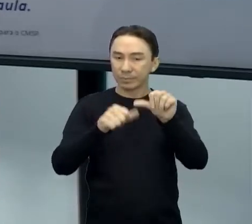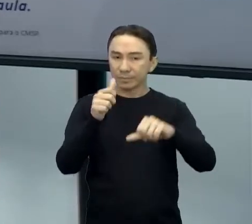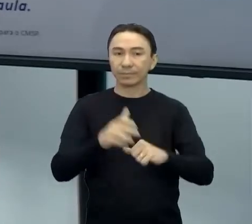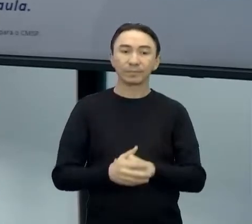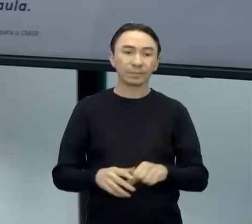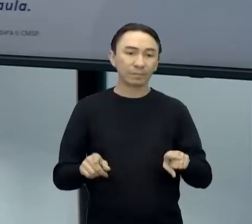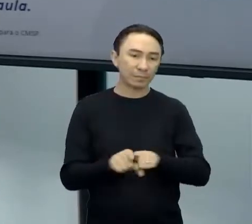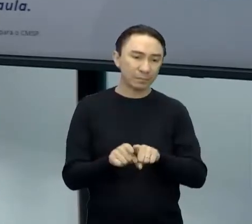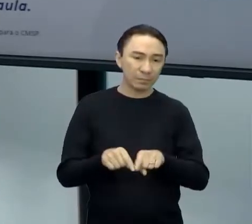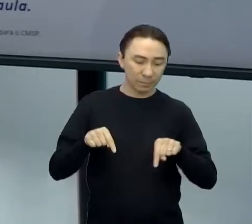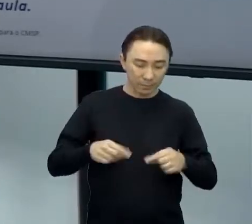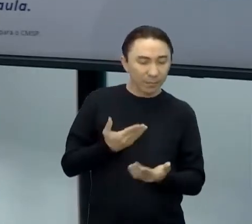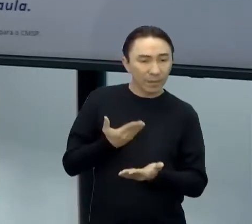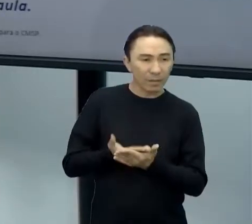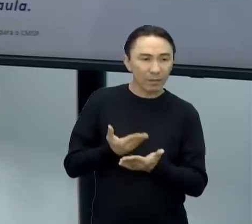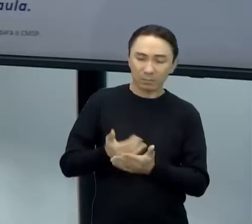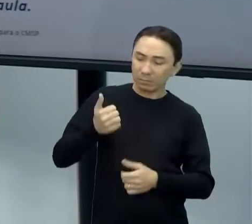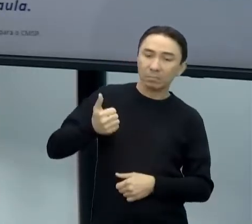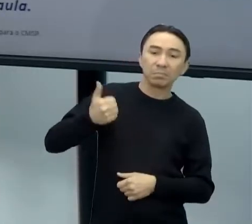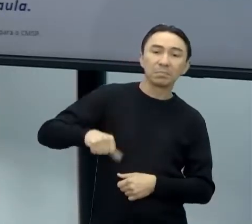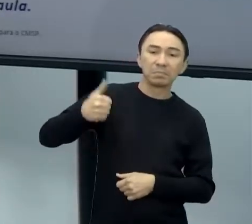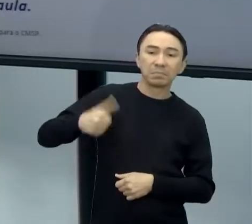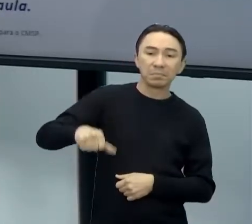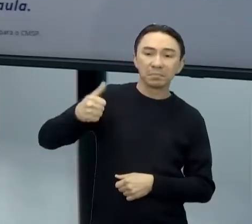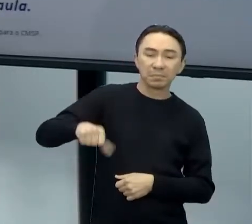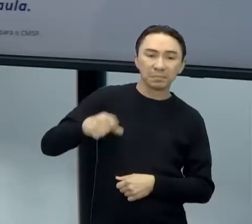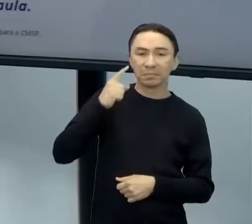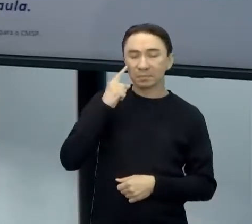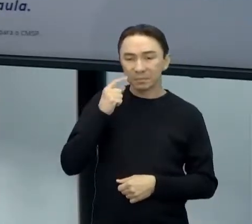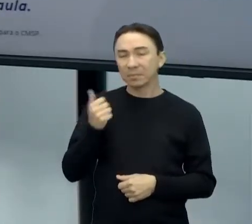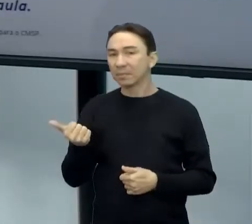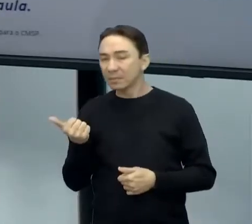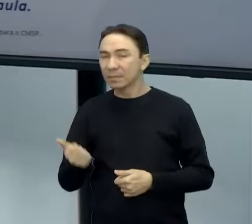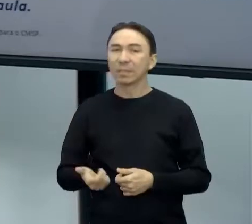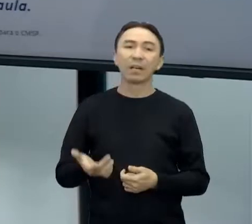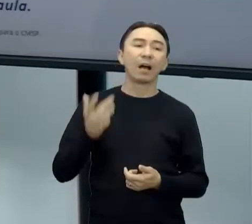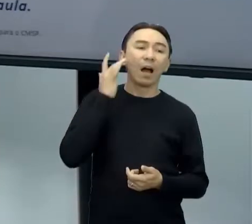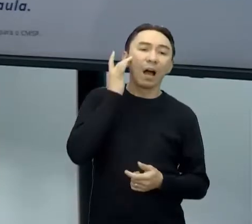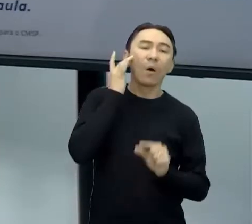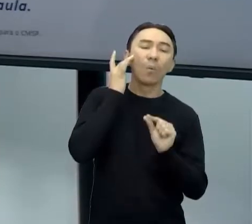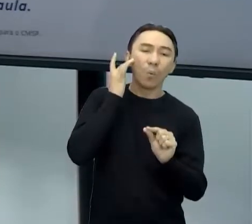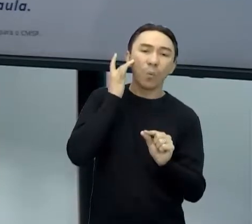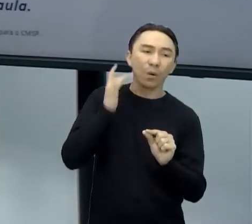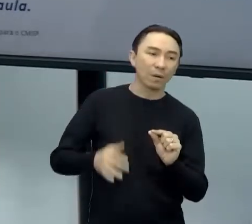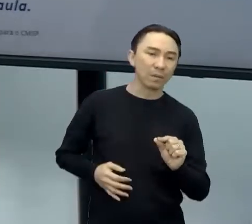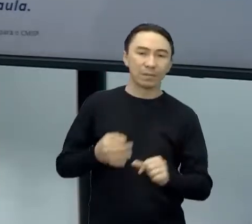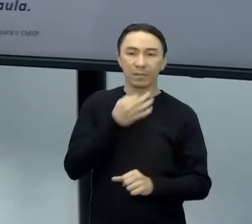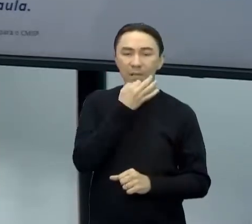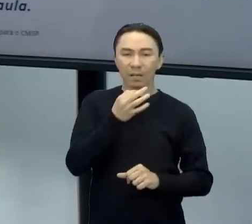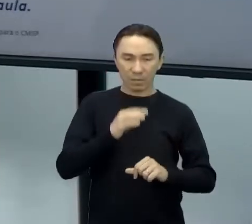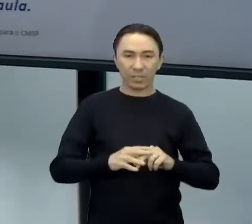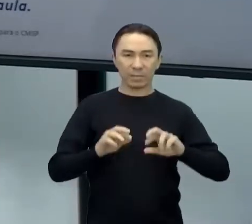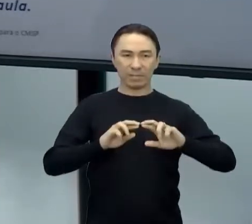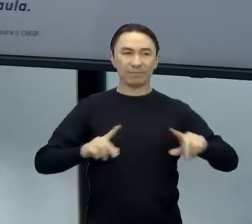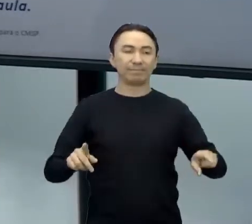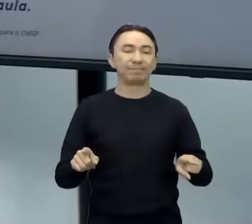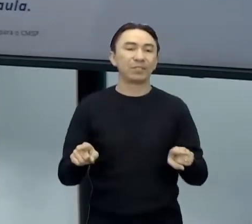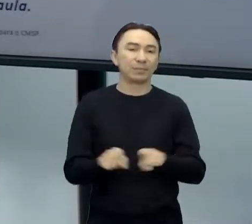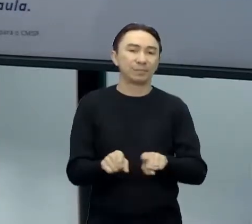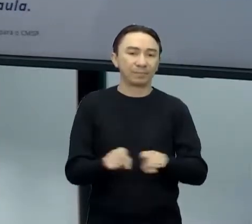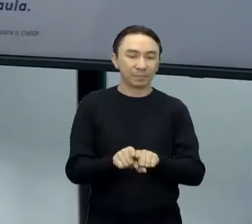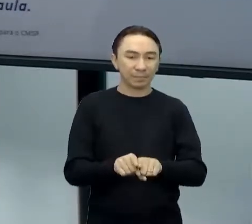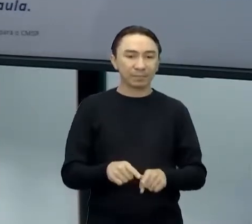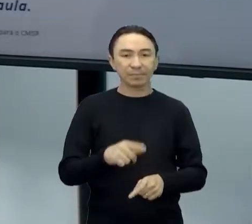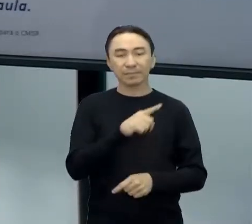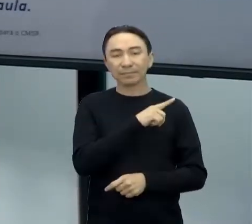você fazer a avaliação desta aula, né? Dizer aí o que você achou, dar a sua opinião, fazer a sua crítica construtiva, enfim, para a gente sempre poder